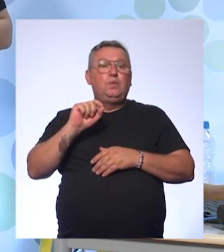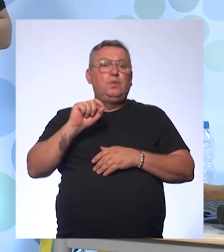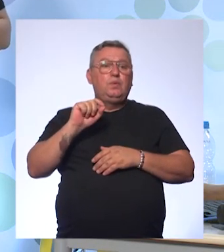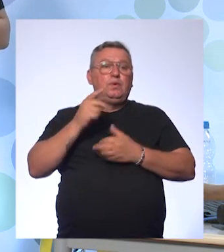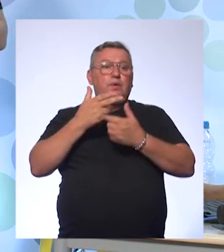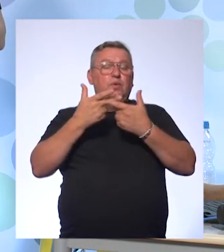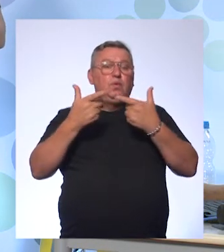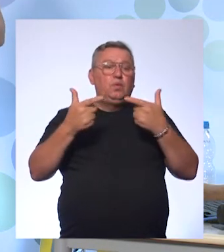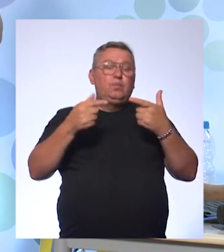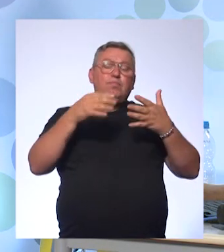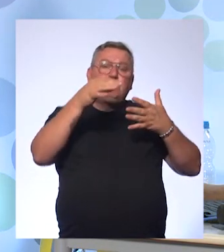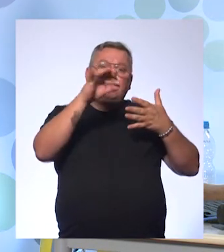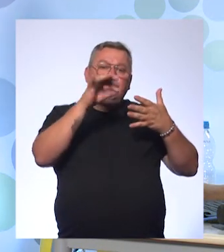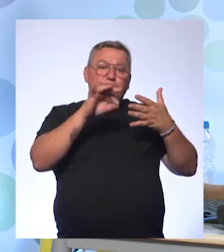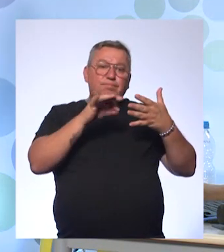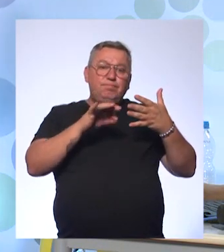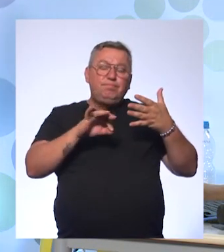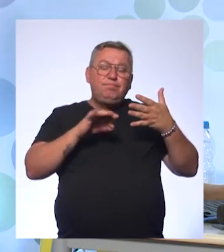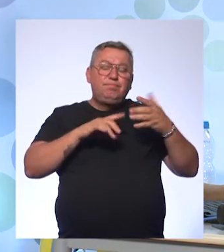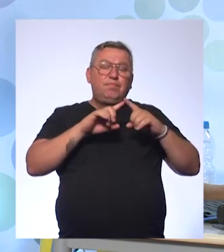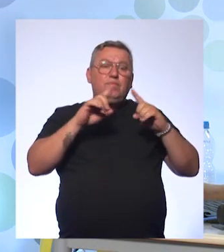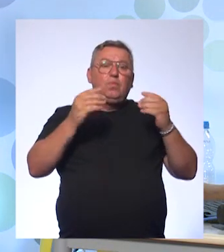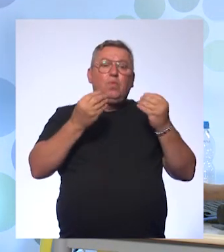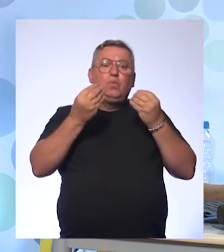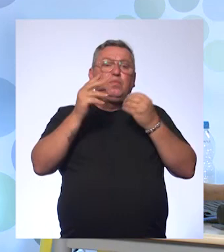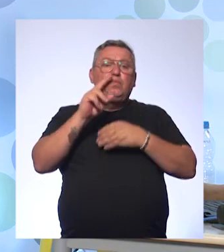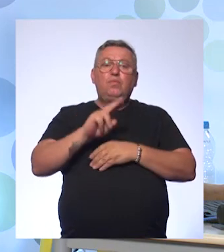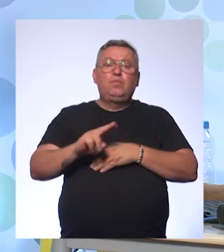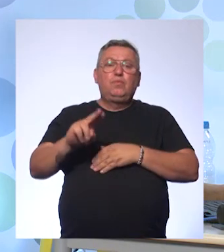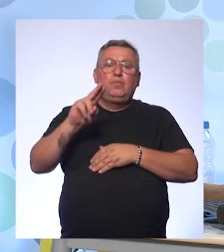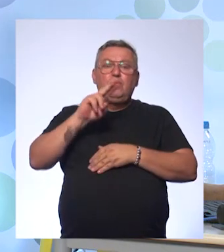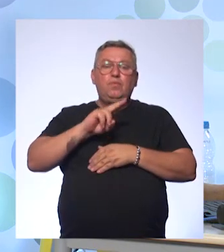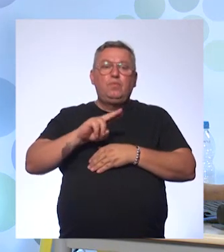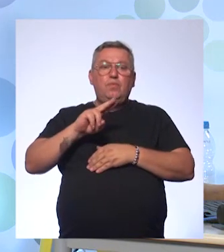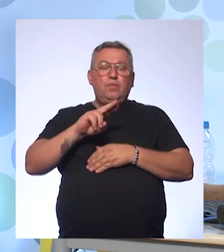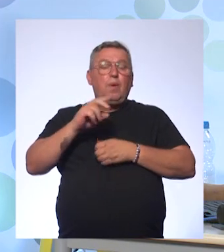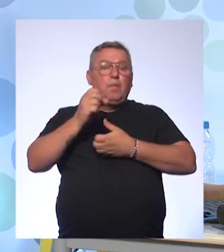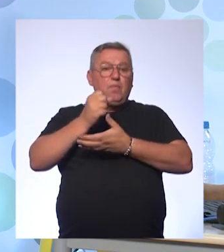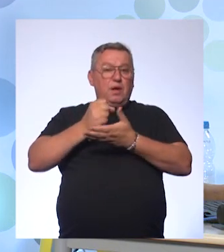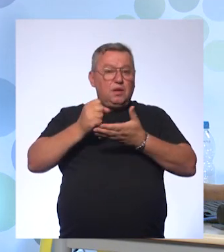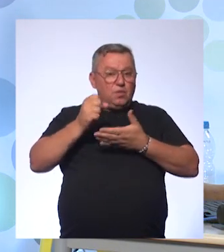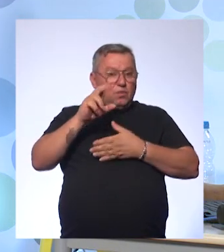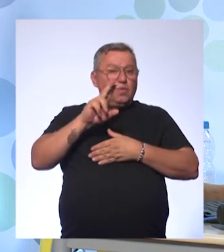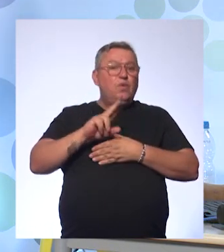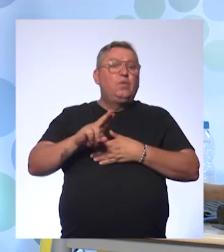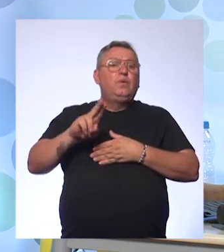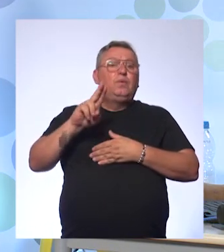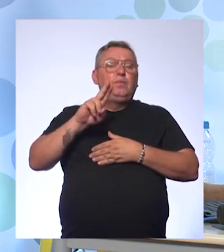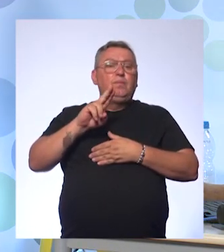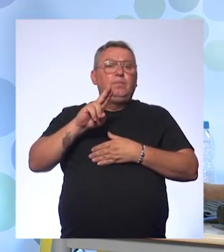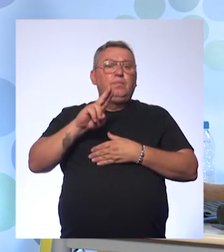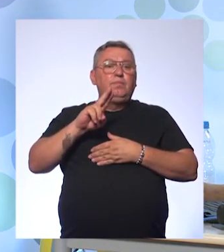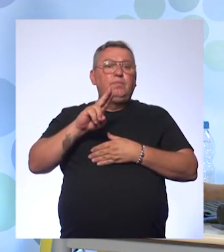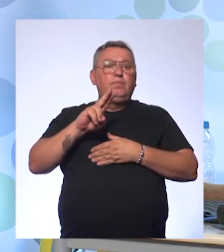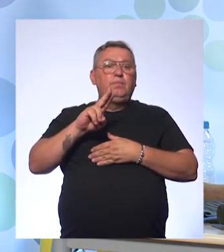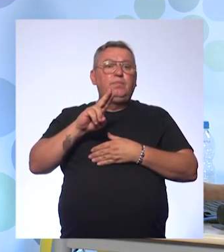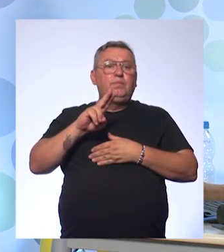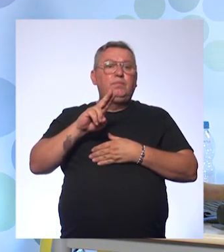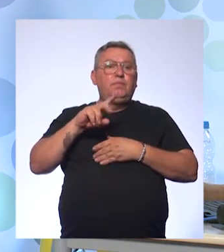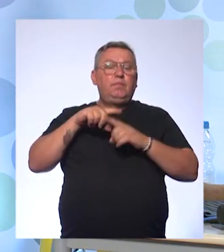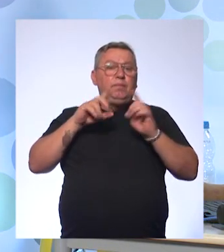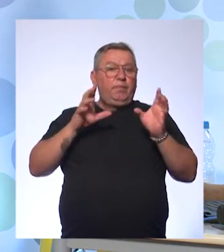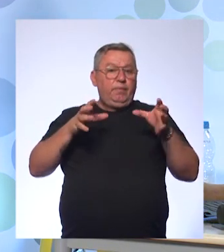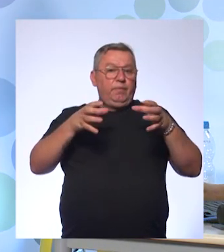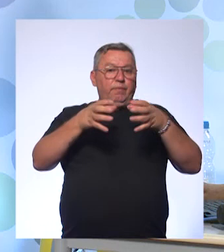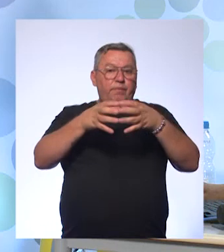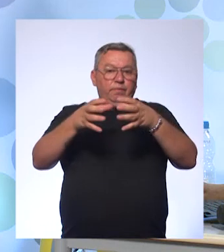quesito de quais são os critérios que foram utilizados, né, os critérios básicos utilizados aí para